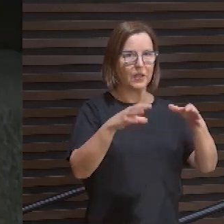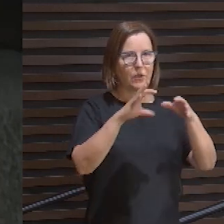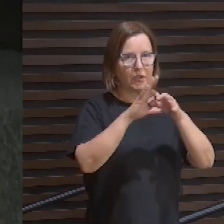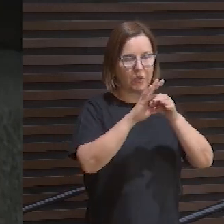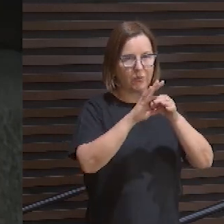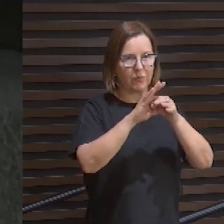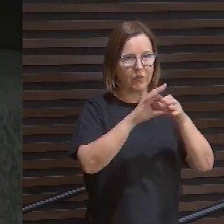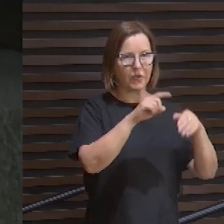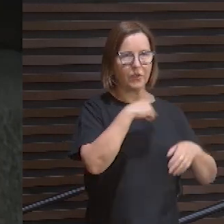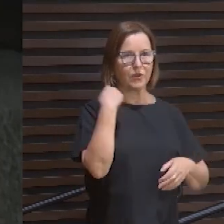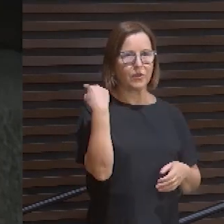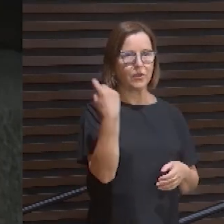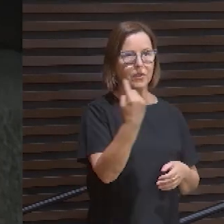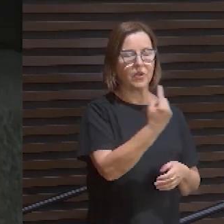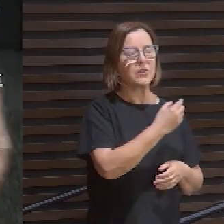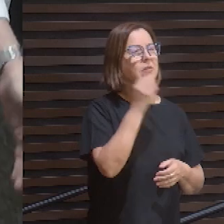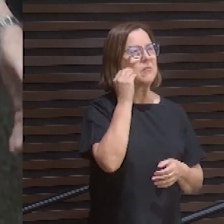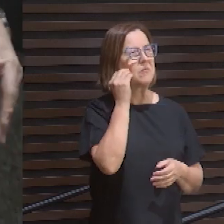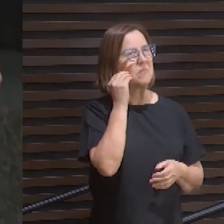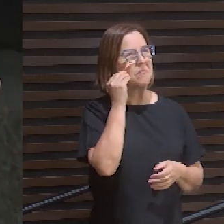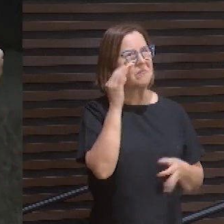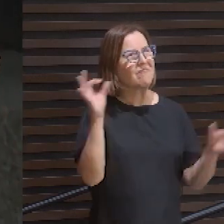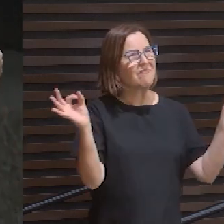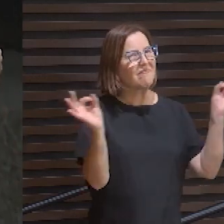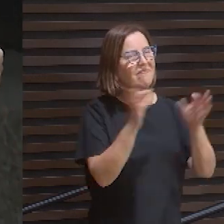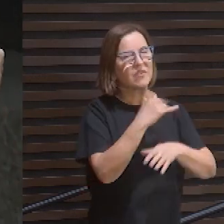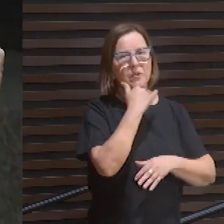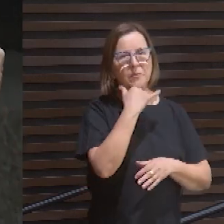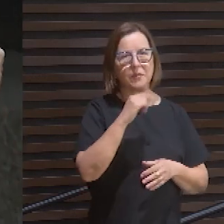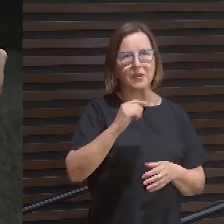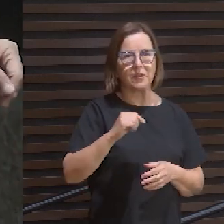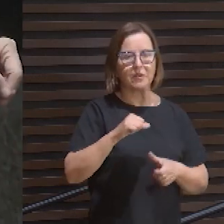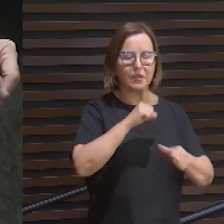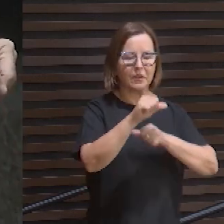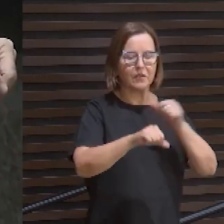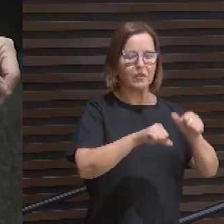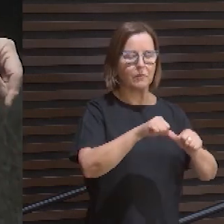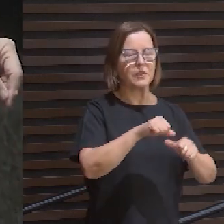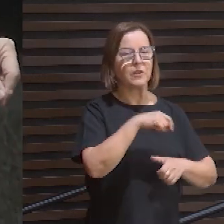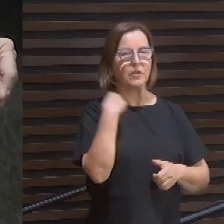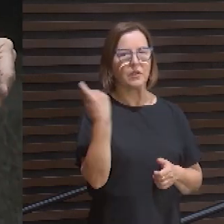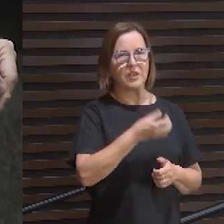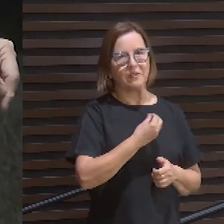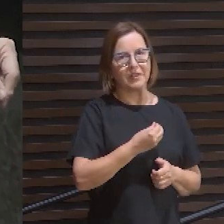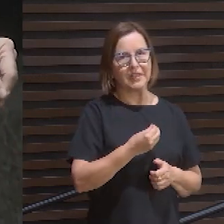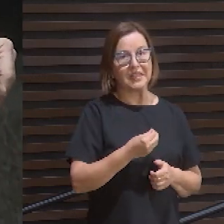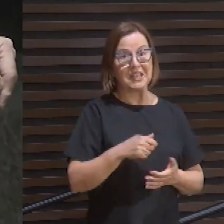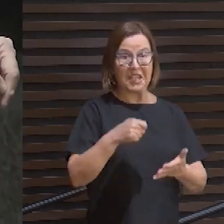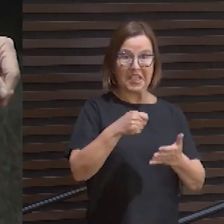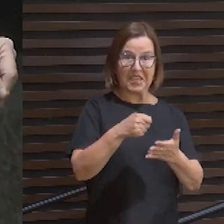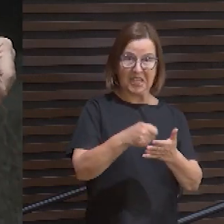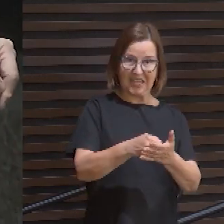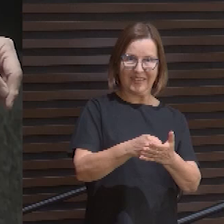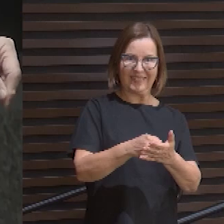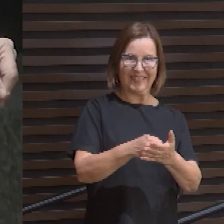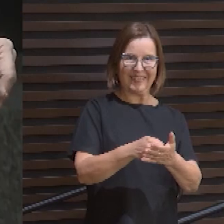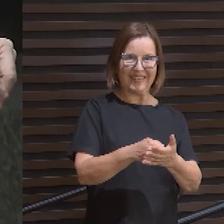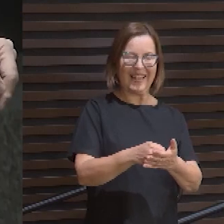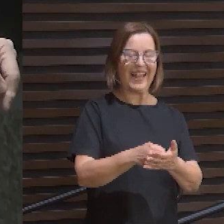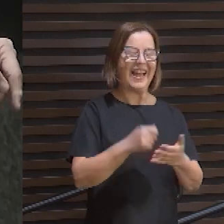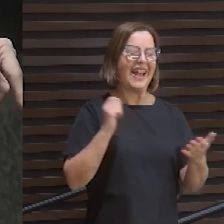do perdão, a transformação das nossas vidas e a garantia de uma salvação